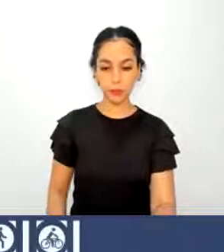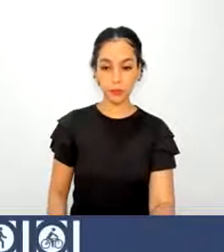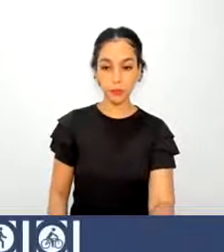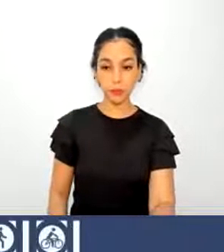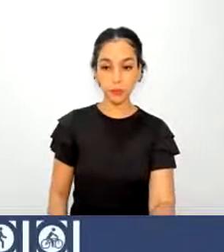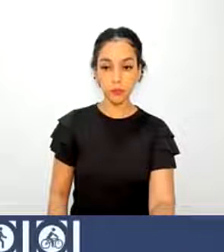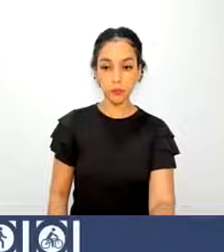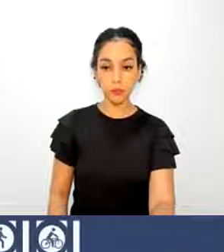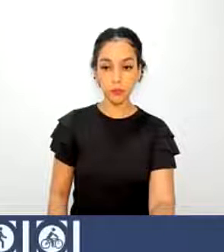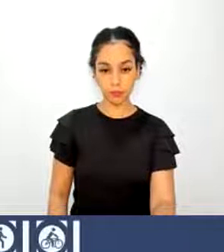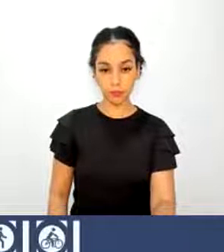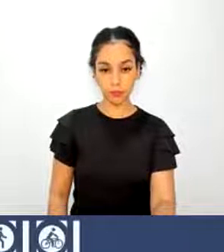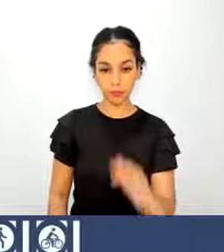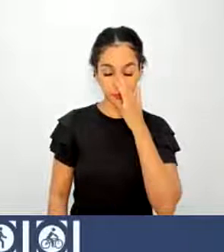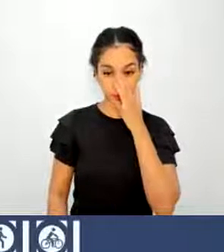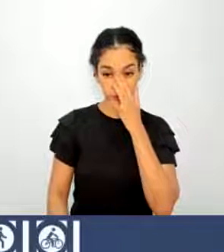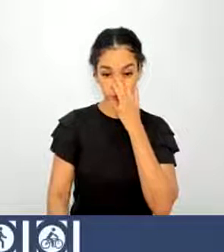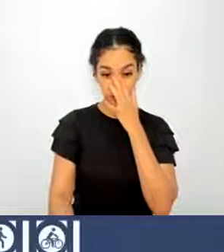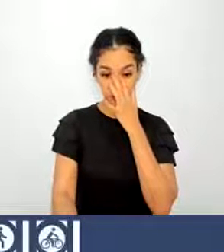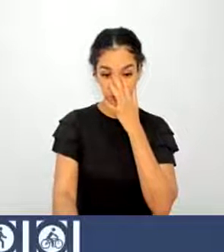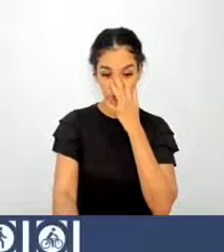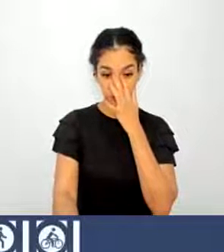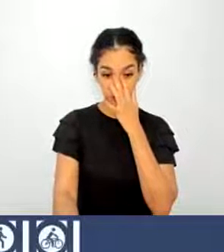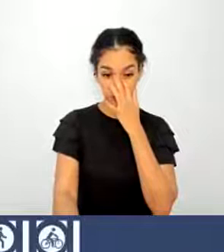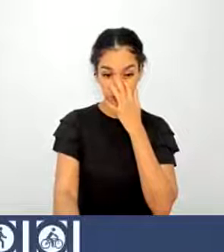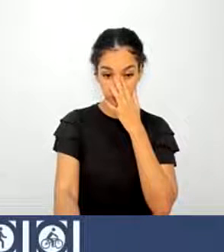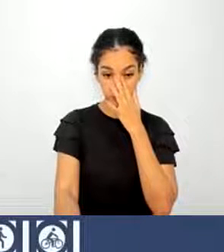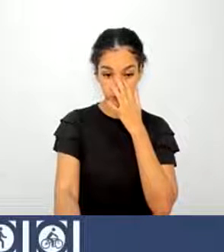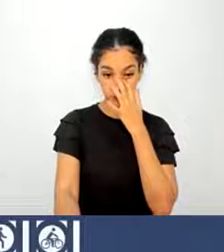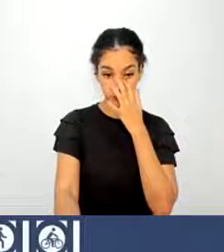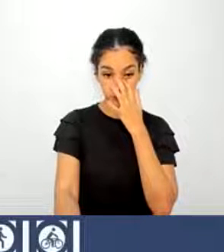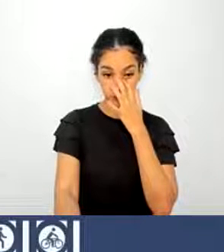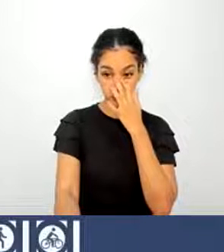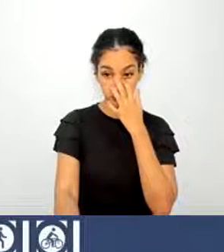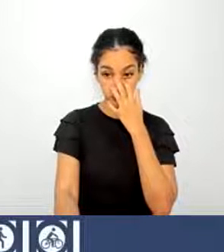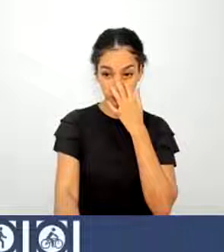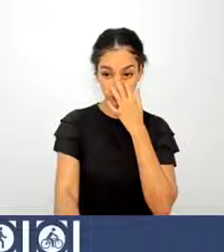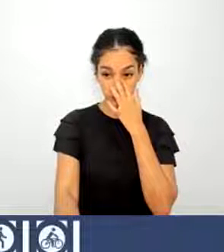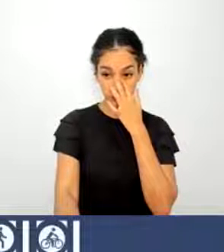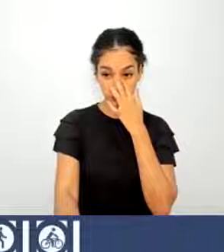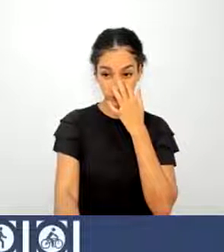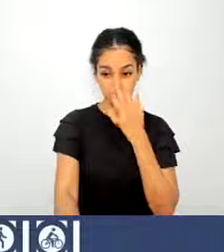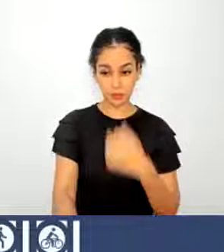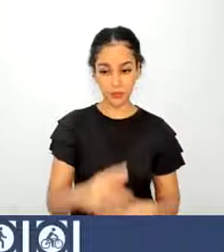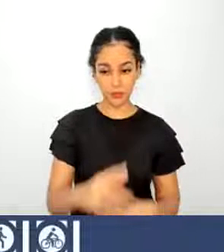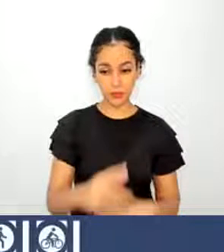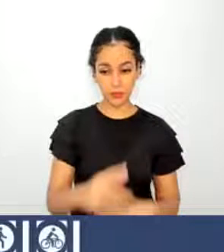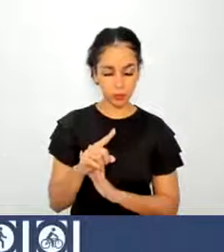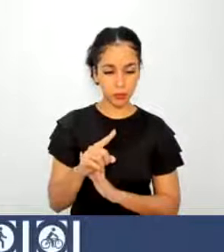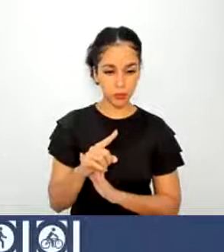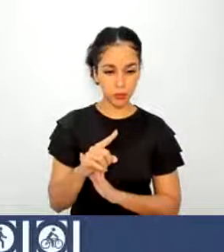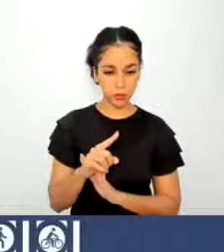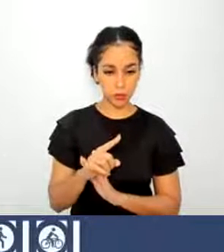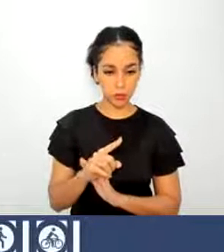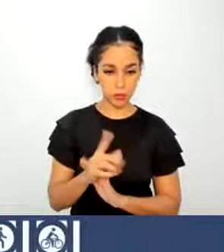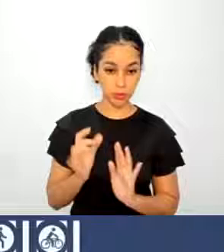Sim. Obrigado. Alguém mais quer fazer alguma pergunta? Eu tenho só uma observação para fazer, para a gente encerrar,